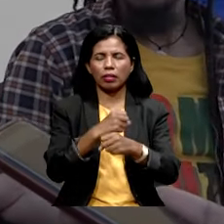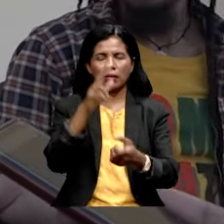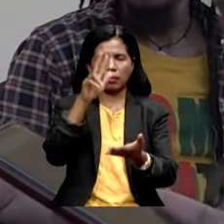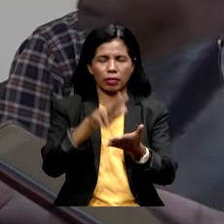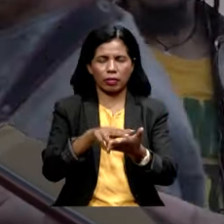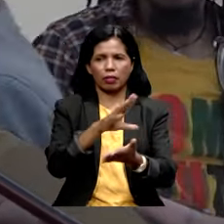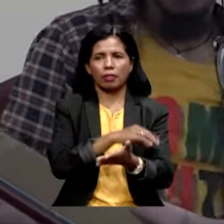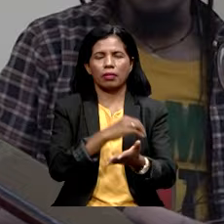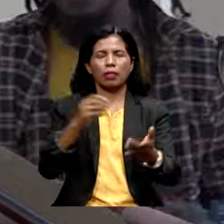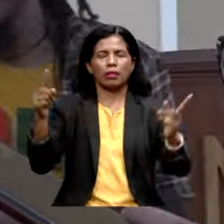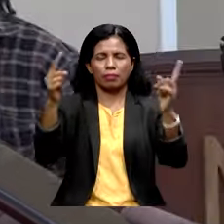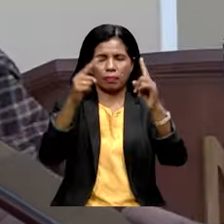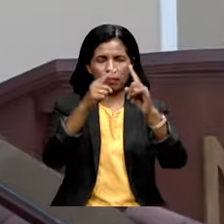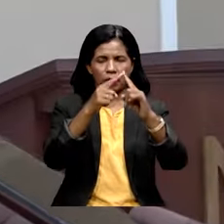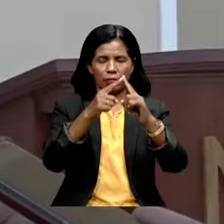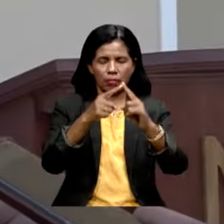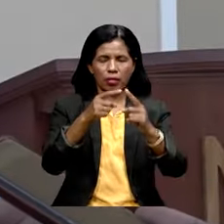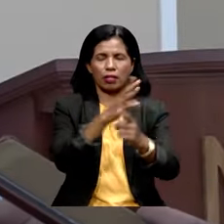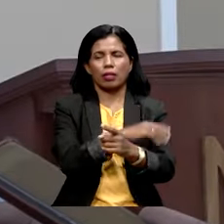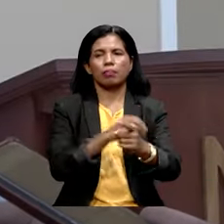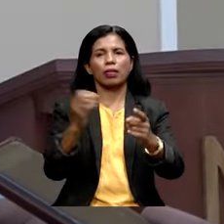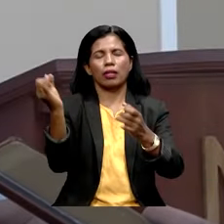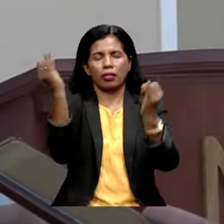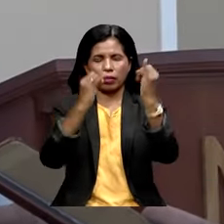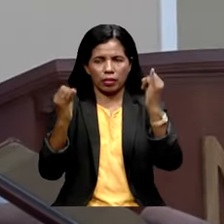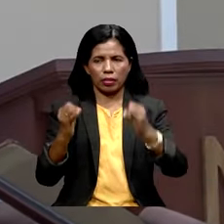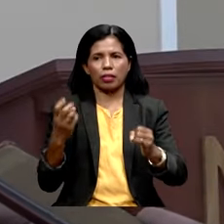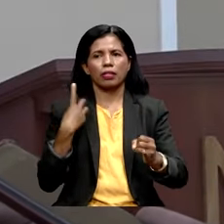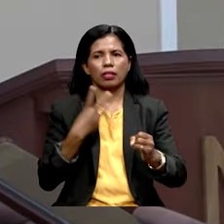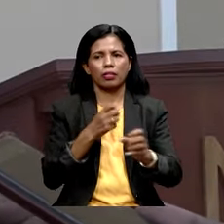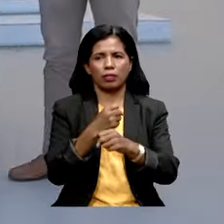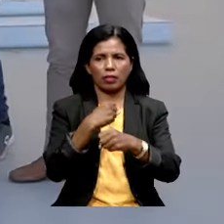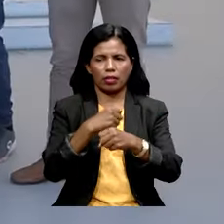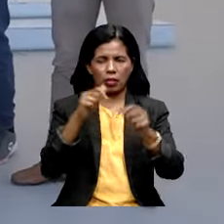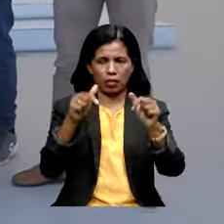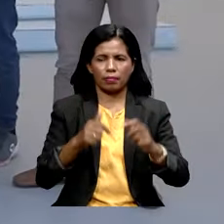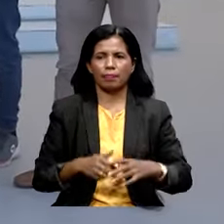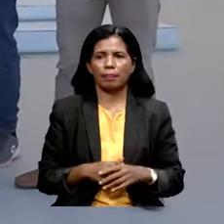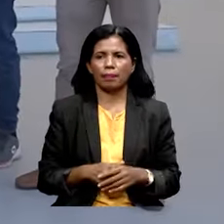no apreciação ba obra neve maka ita desenha ho de halo.